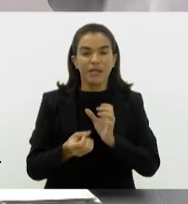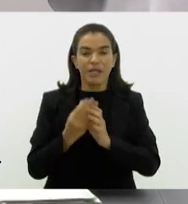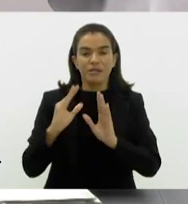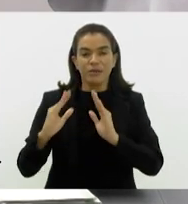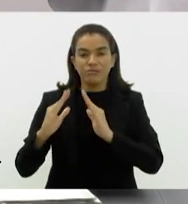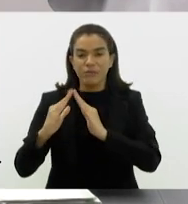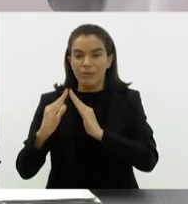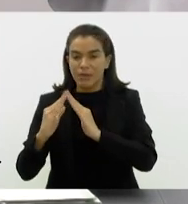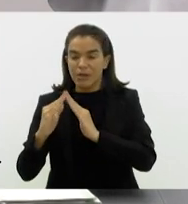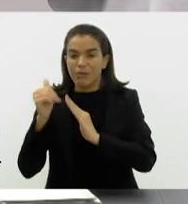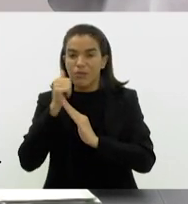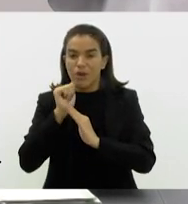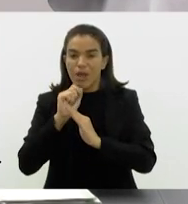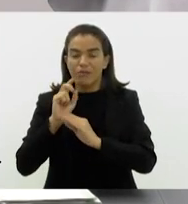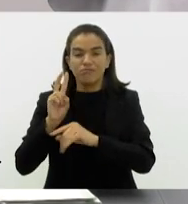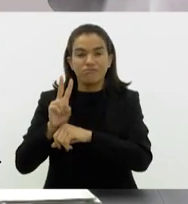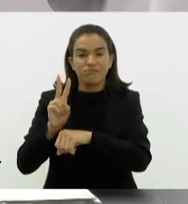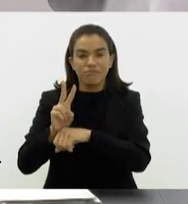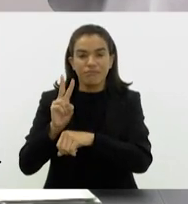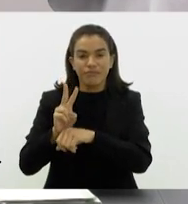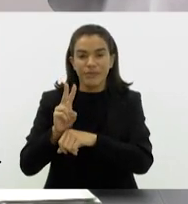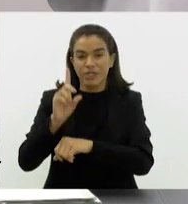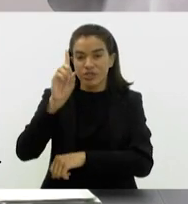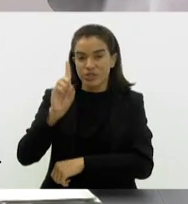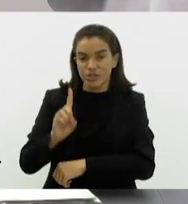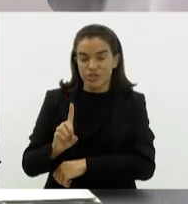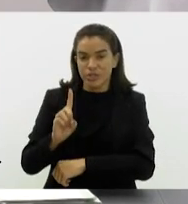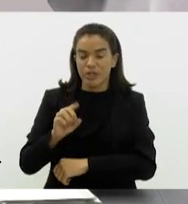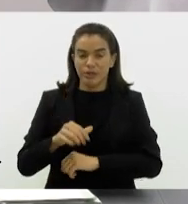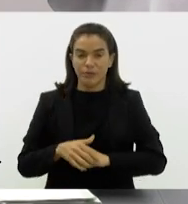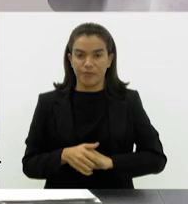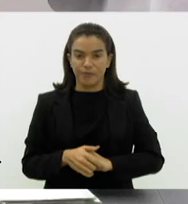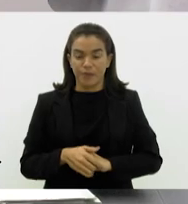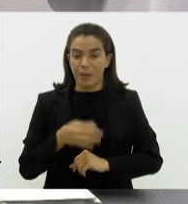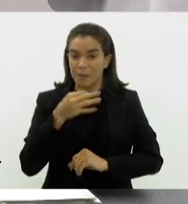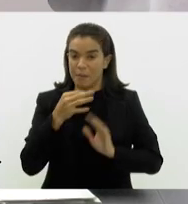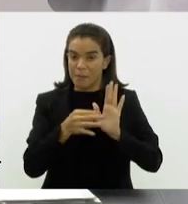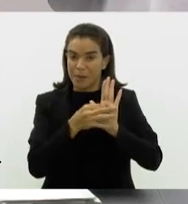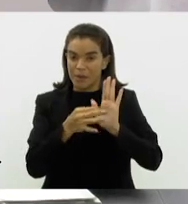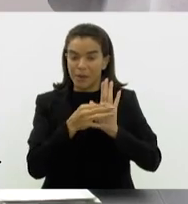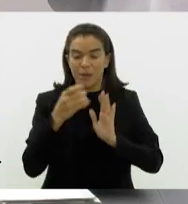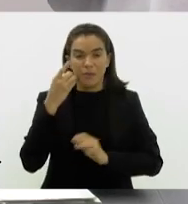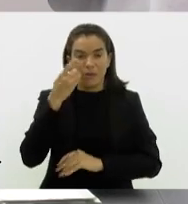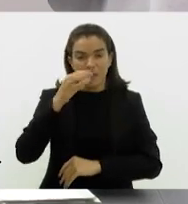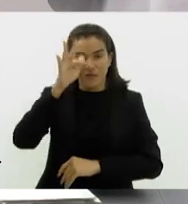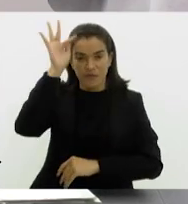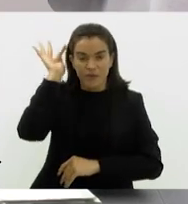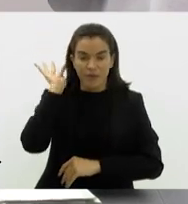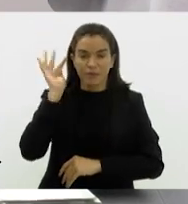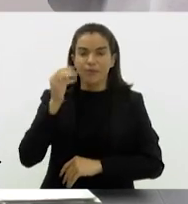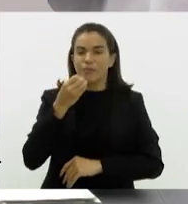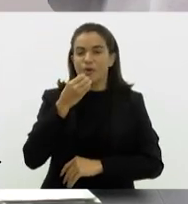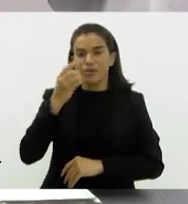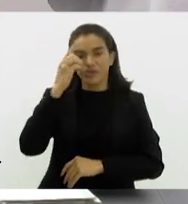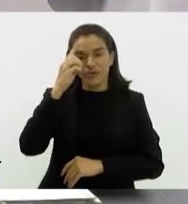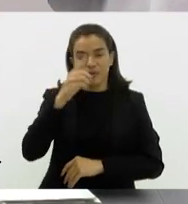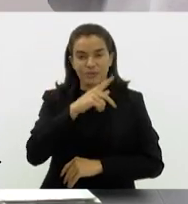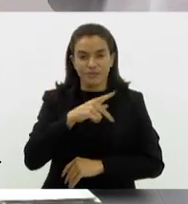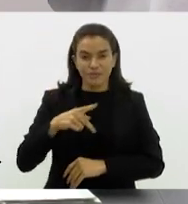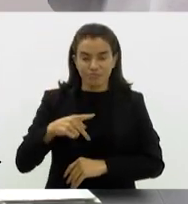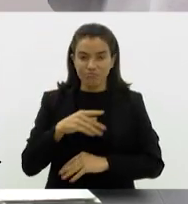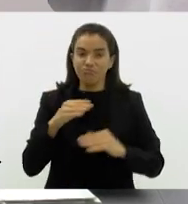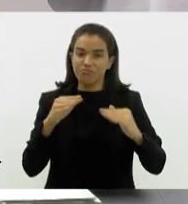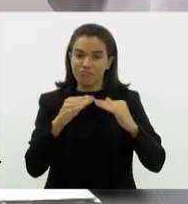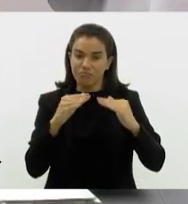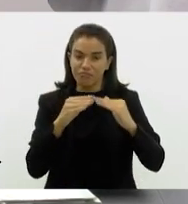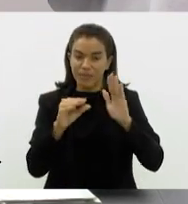para mulheres em cumprimento de pena restritiva de direitos na forma em que menciona. Para parecer, deputado Fred Pacheco. Bom dia, presidente. Meu parecer é